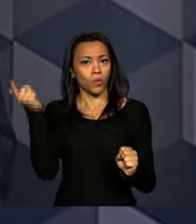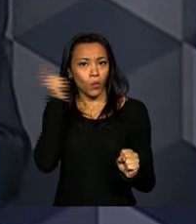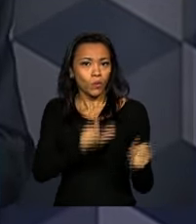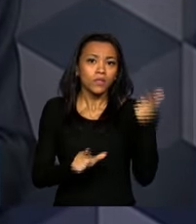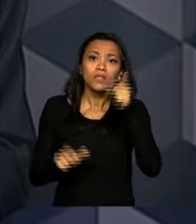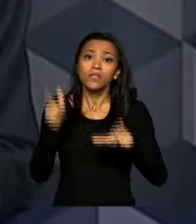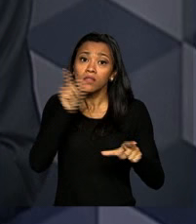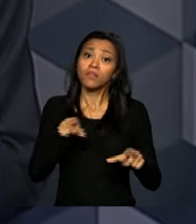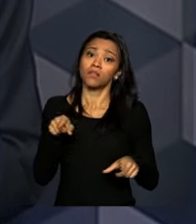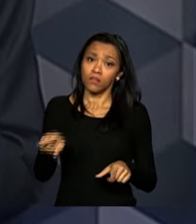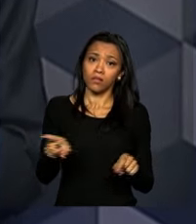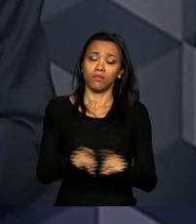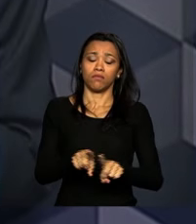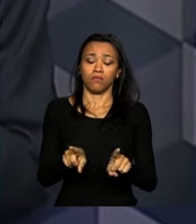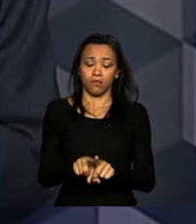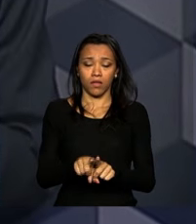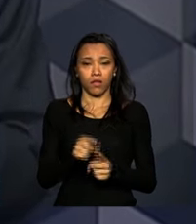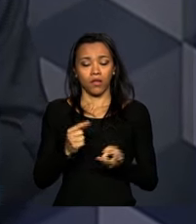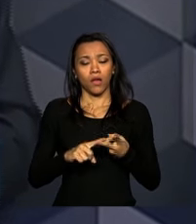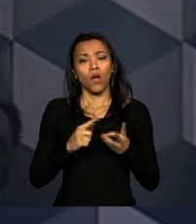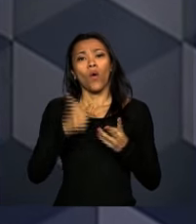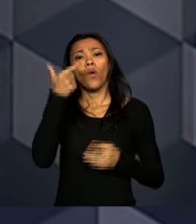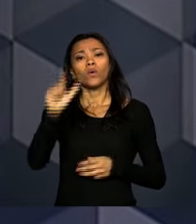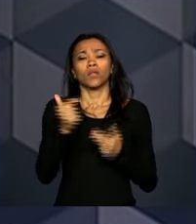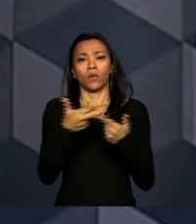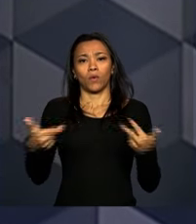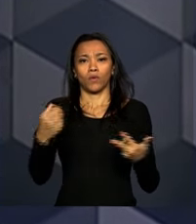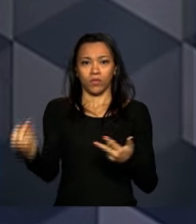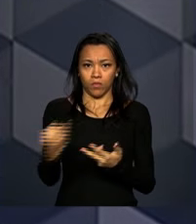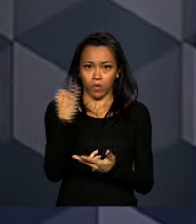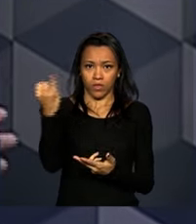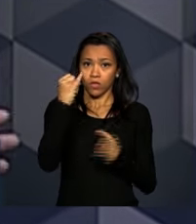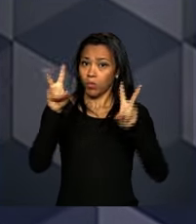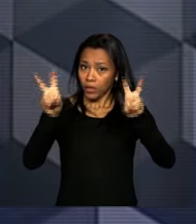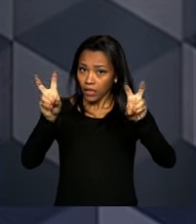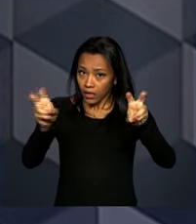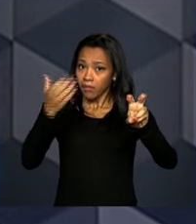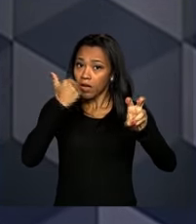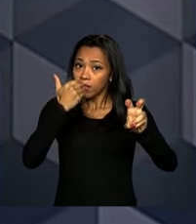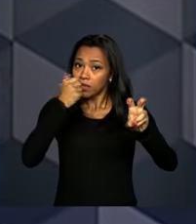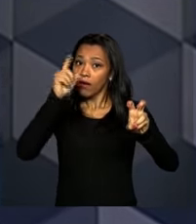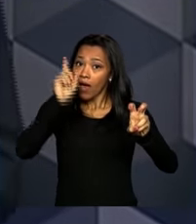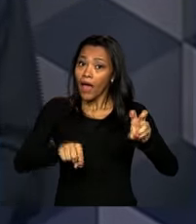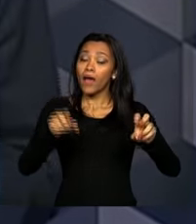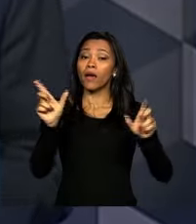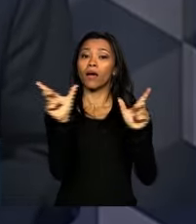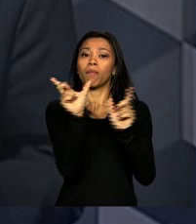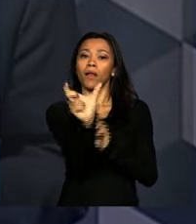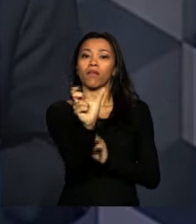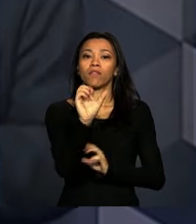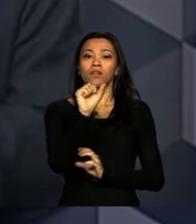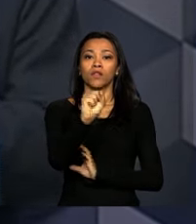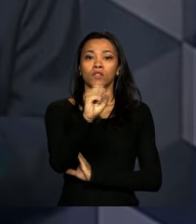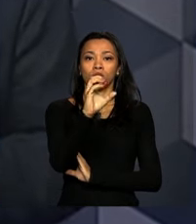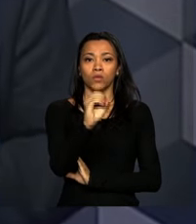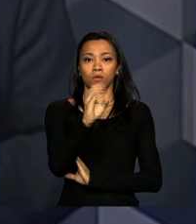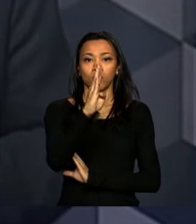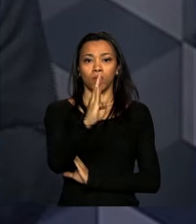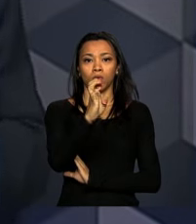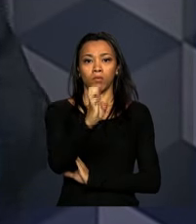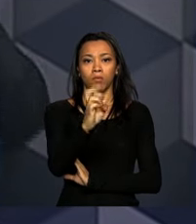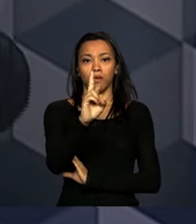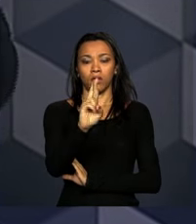nessa perspectiva. Outra questão fundamental com relação à alimentação é a soberania nacional. Todos os estudiosos